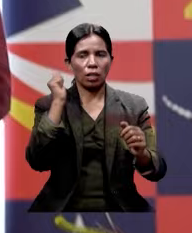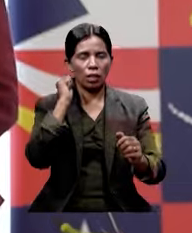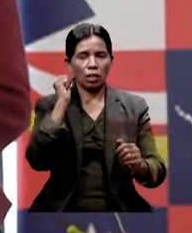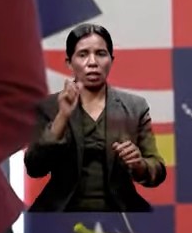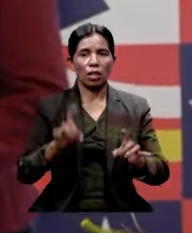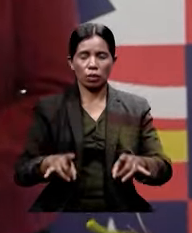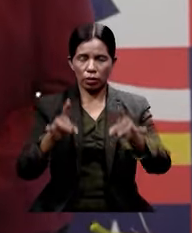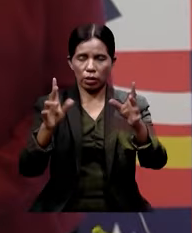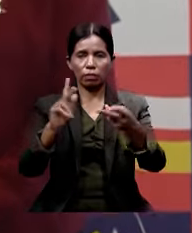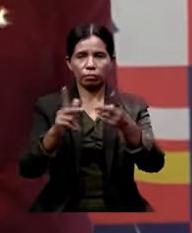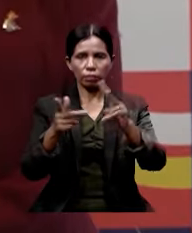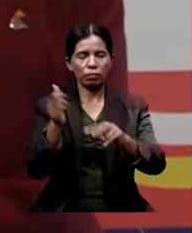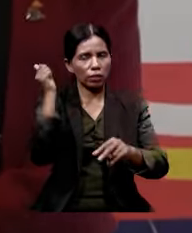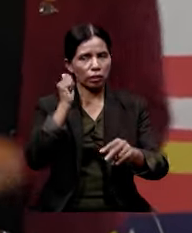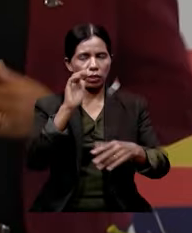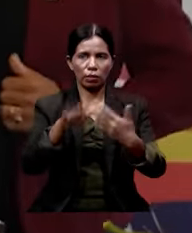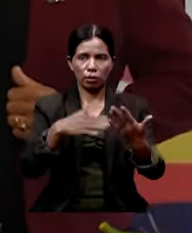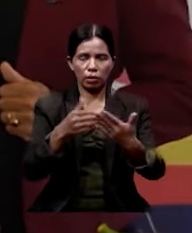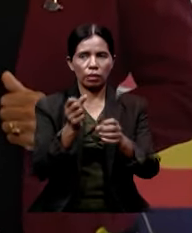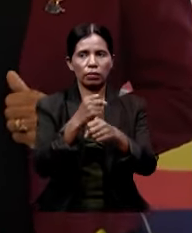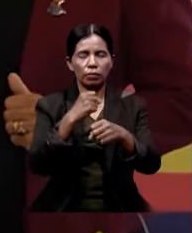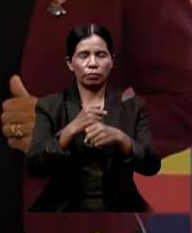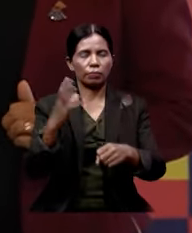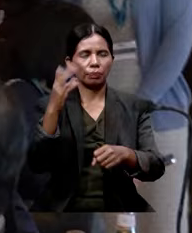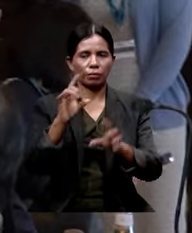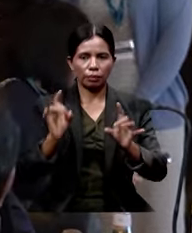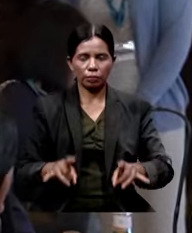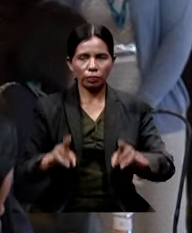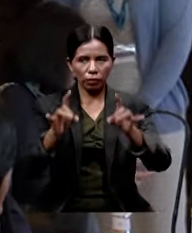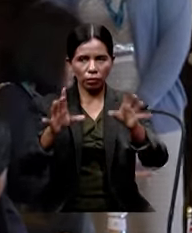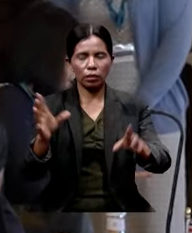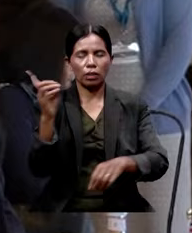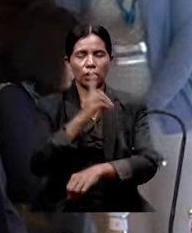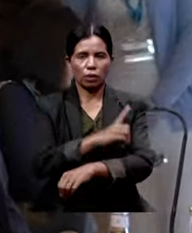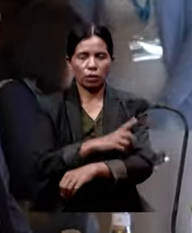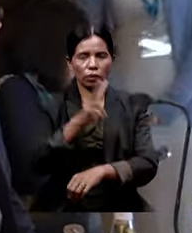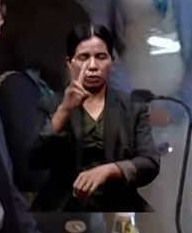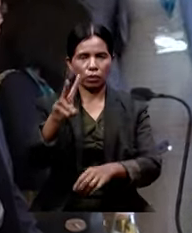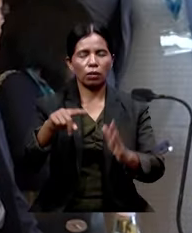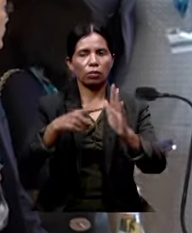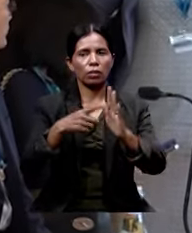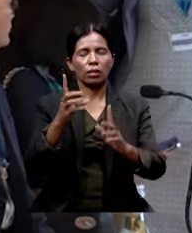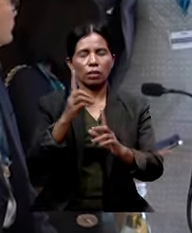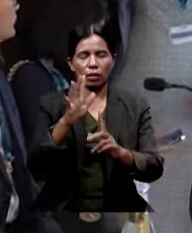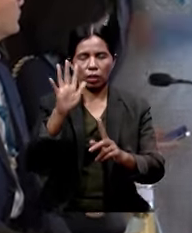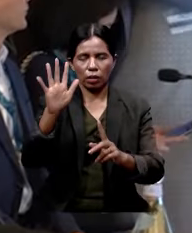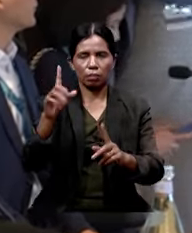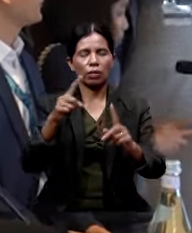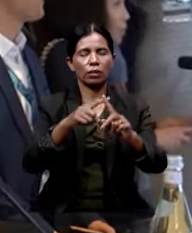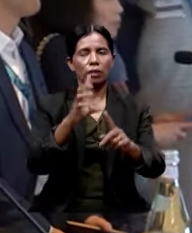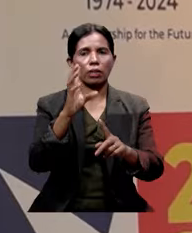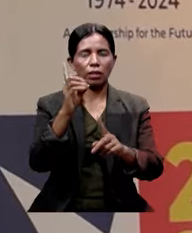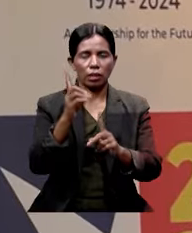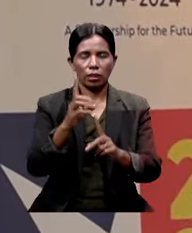o parceiro ASEAN, Sira, Nebehalau e Melbourne, Austrália, durante a Loron Rua, Hahuhu, Siloron Lima, Toloron Nen,